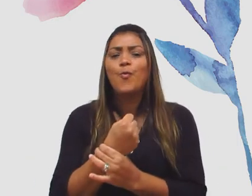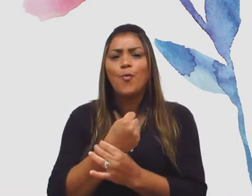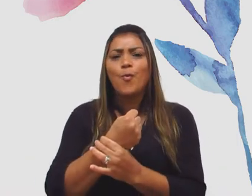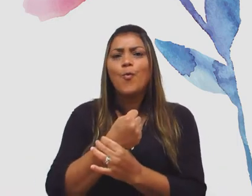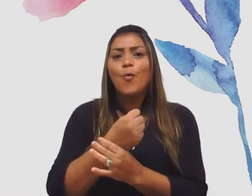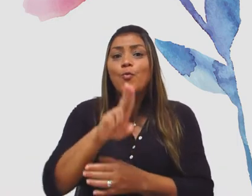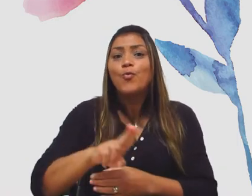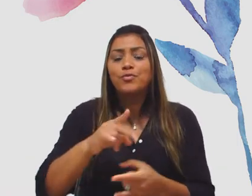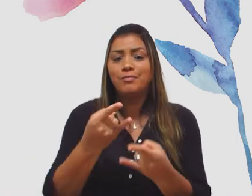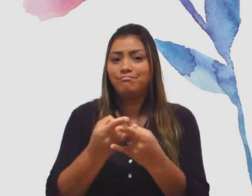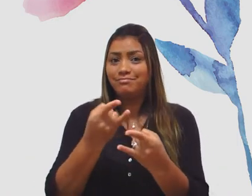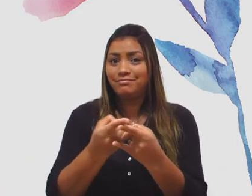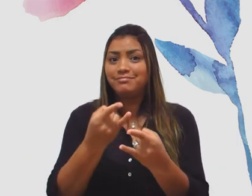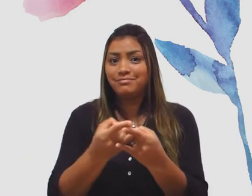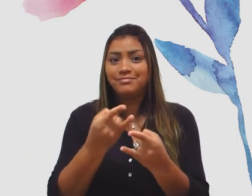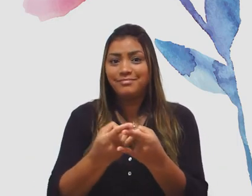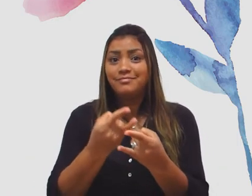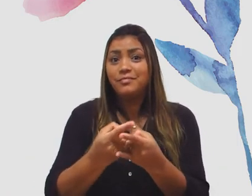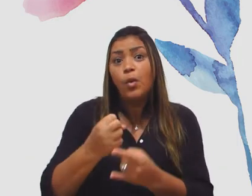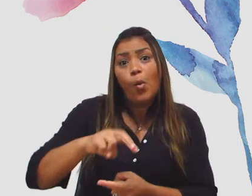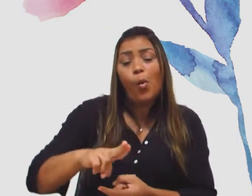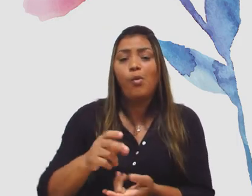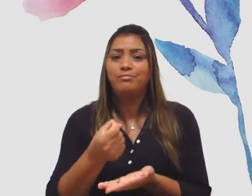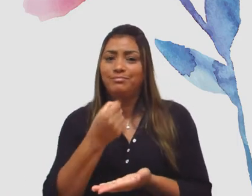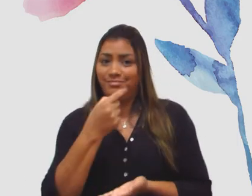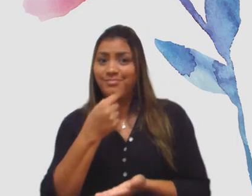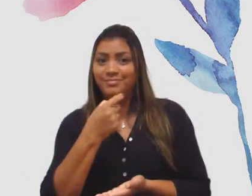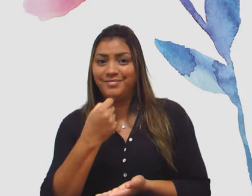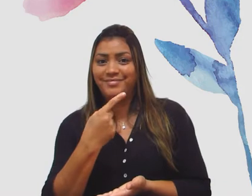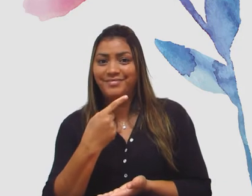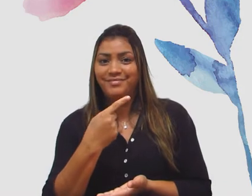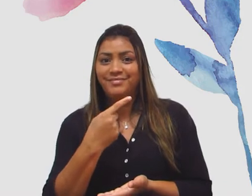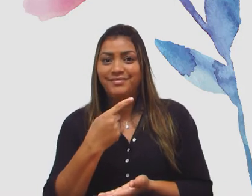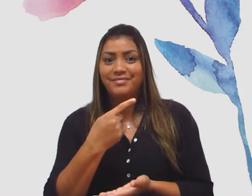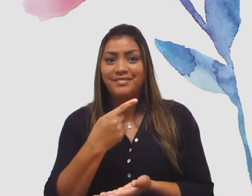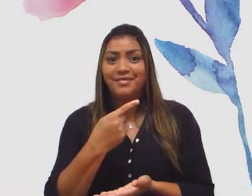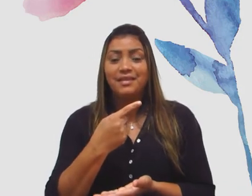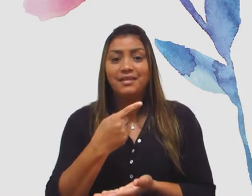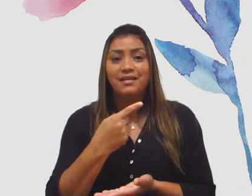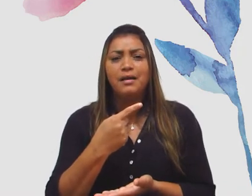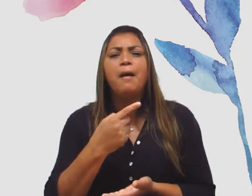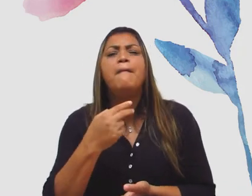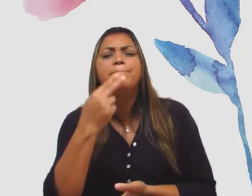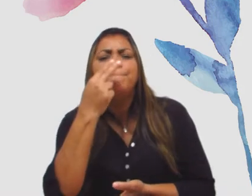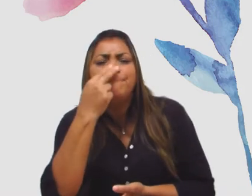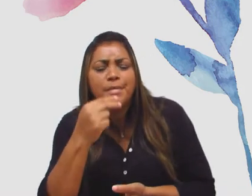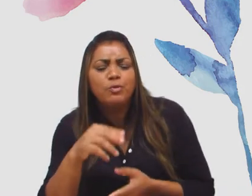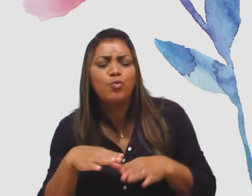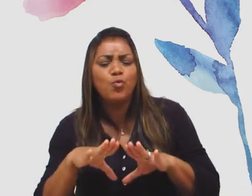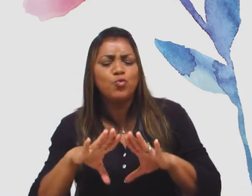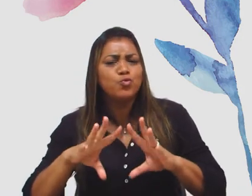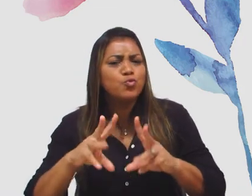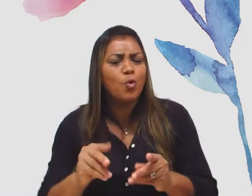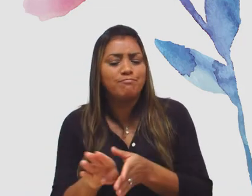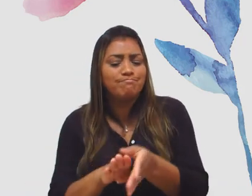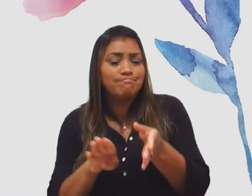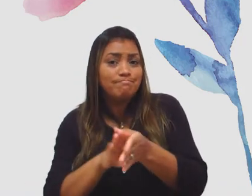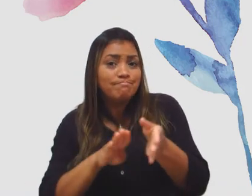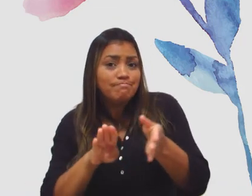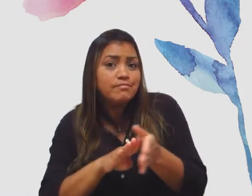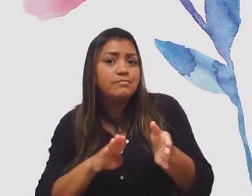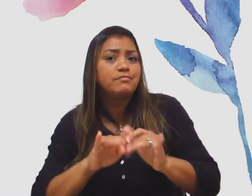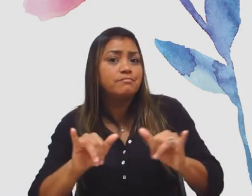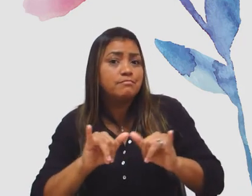seguro através da dupla proteção com o uso do preservativo, além de outro método anticoncepcional. Mesmo com todas as